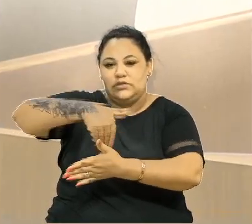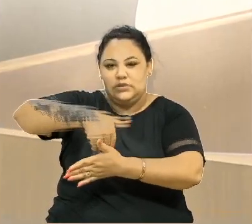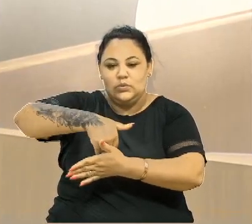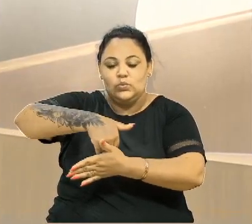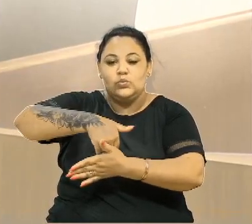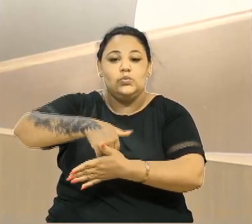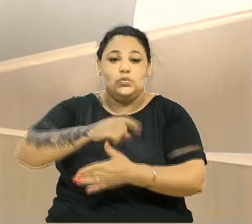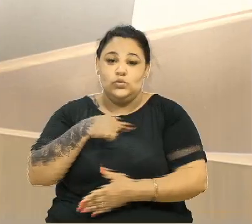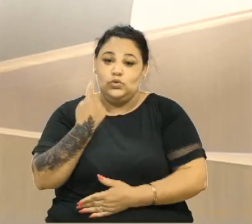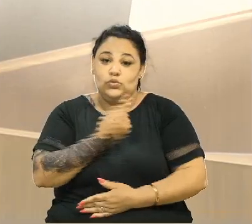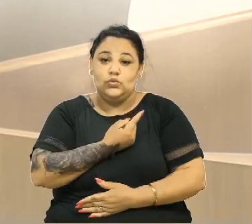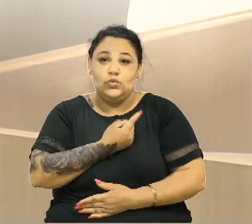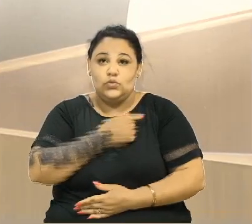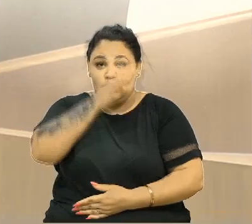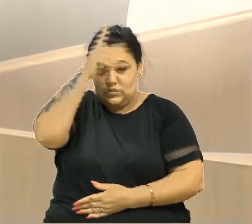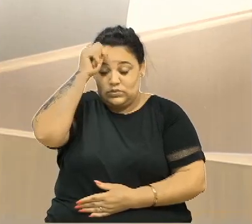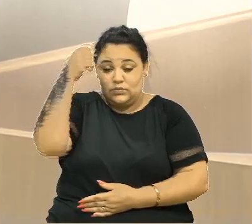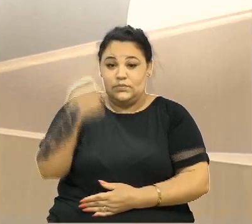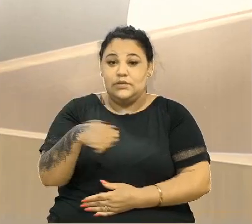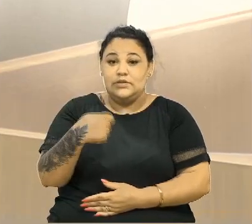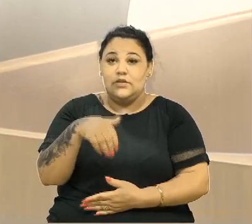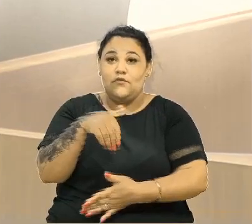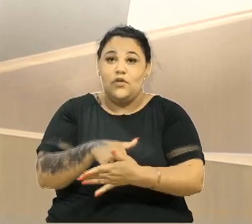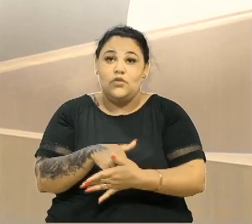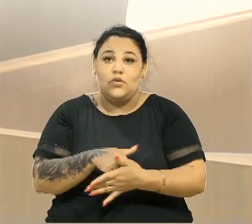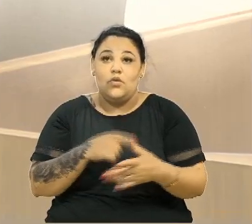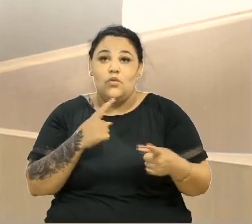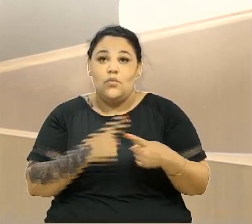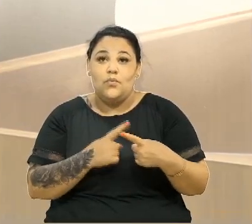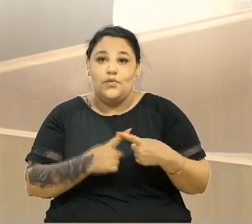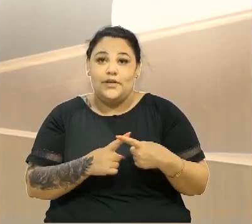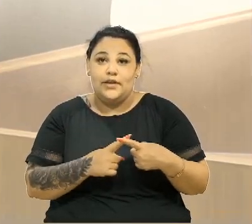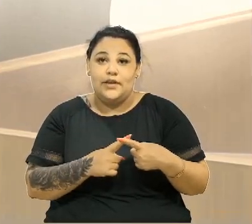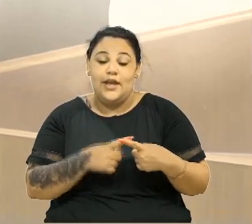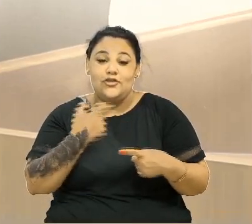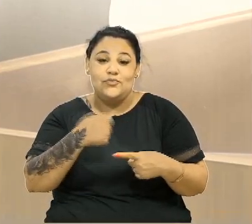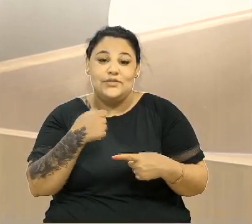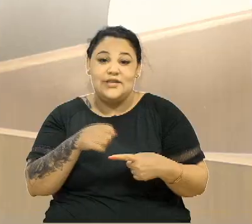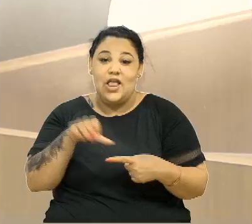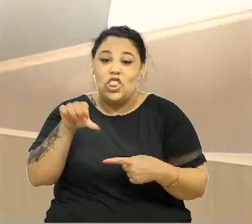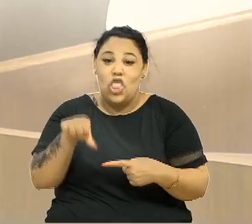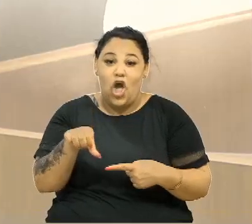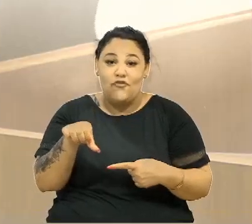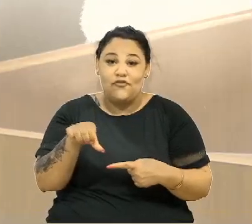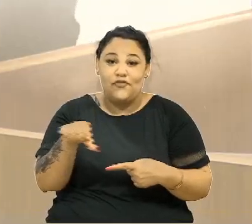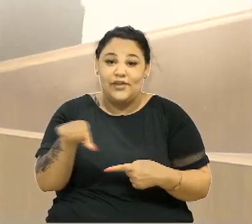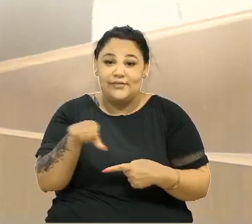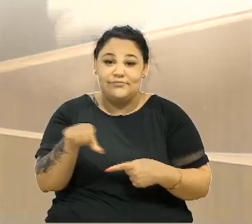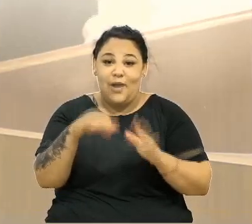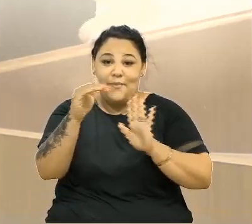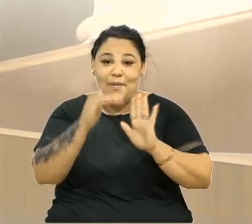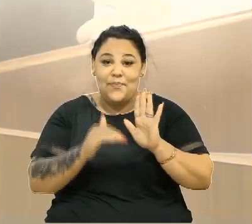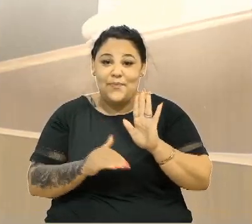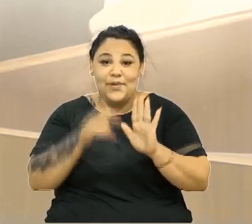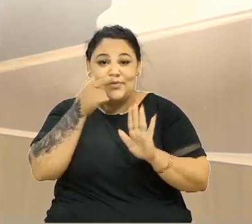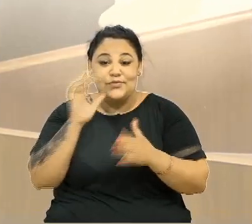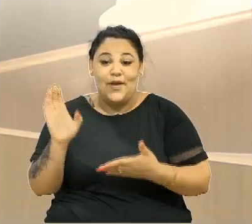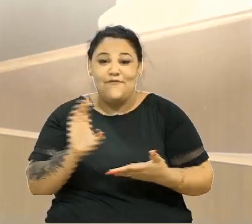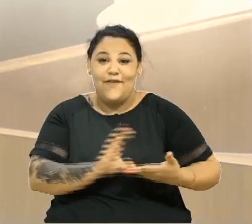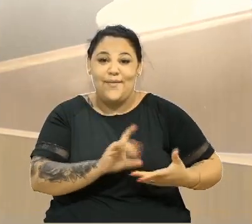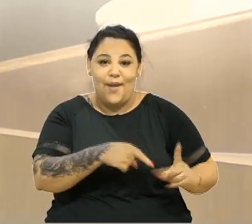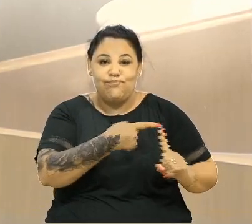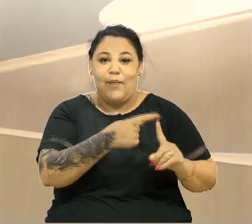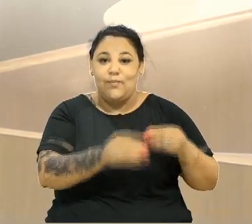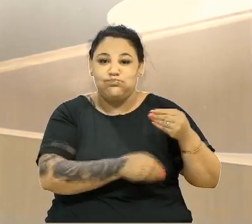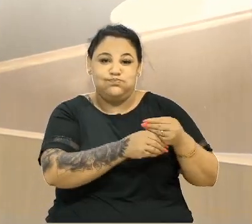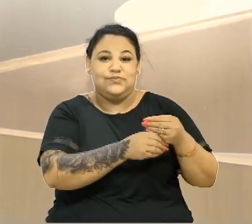município precisa do voto, porque precisamos ficar entre os 9 primeiros para conseguir um recurso extra, inclusive, né?